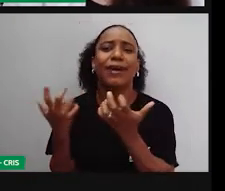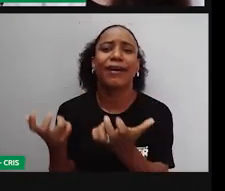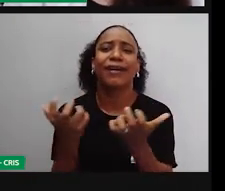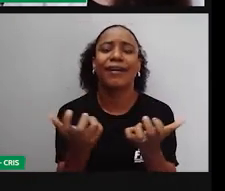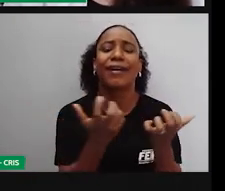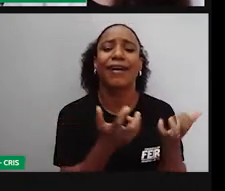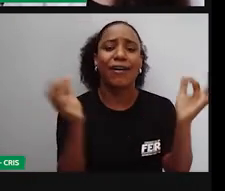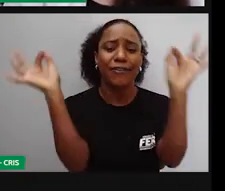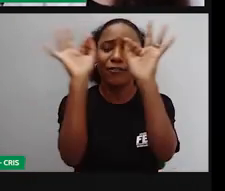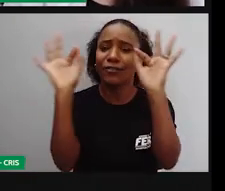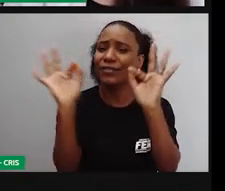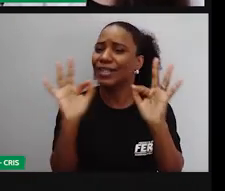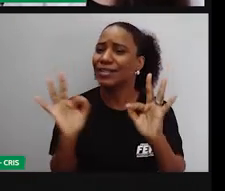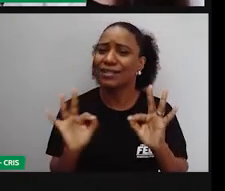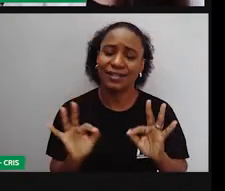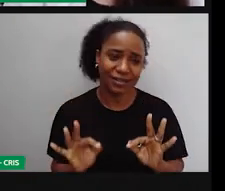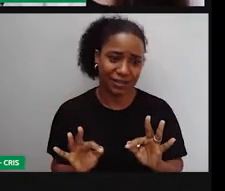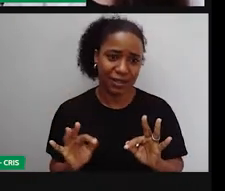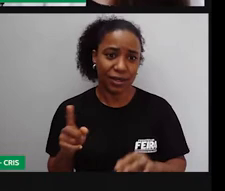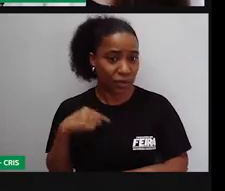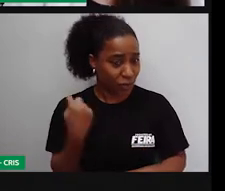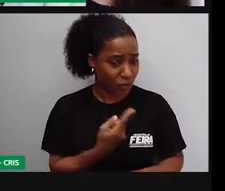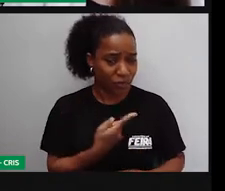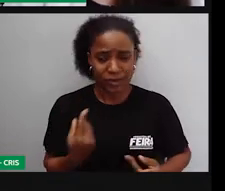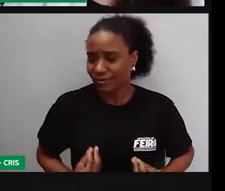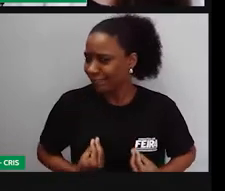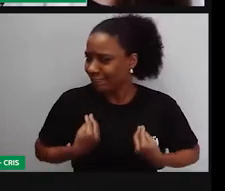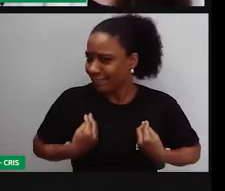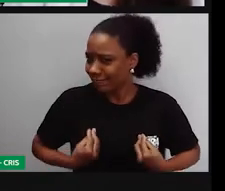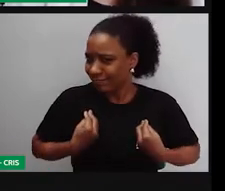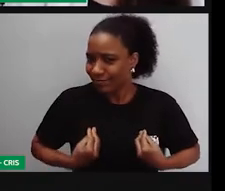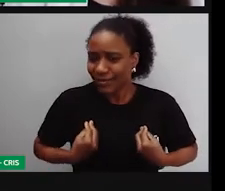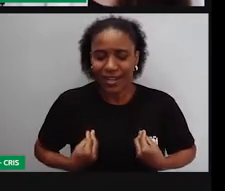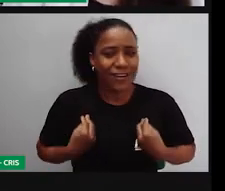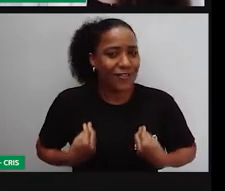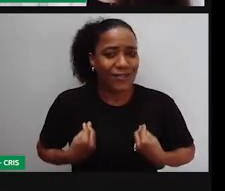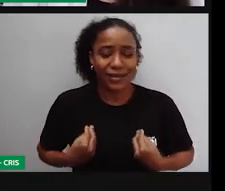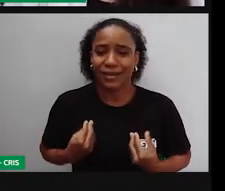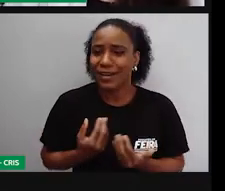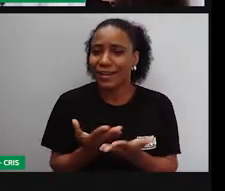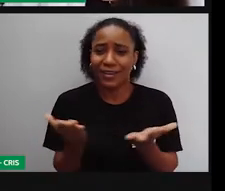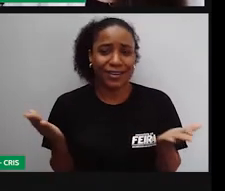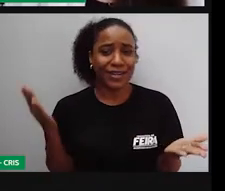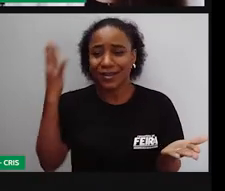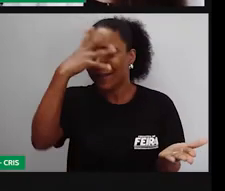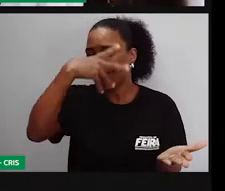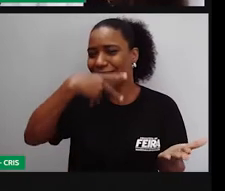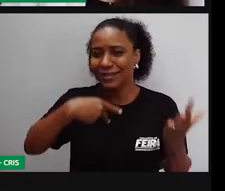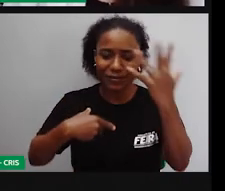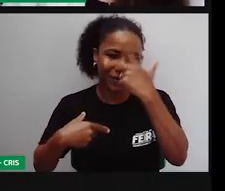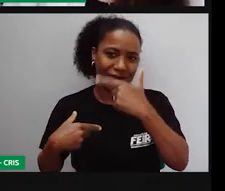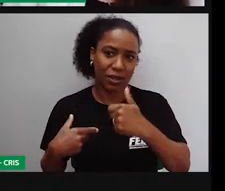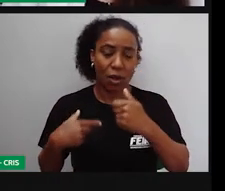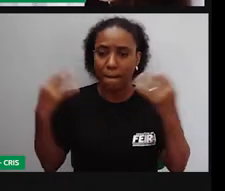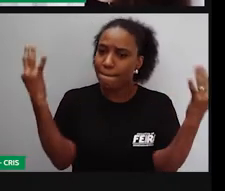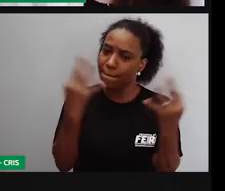seres humanos. Só queremos a vida mais linda. Não somos perfeitos ainda.